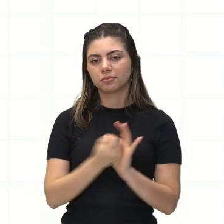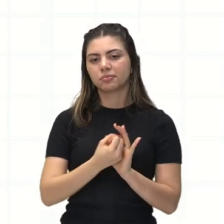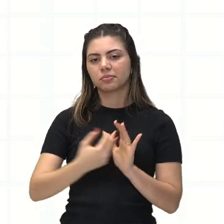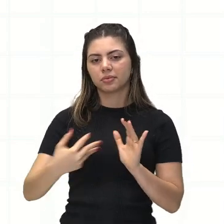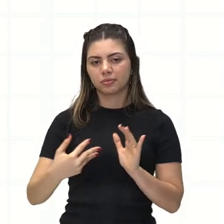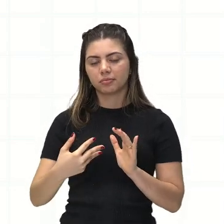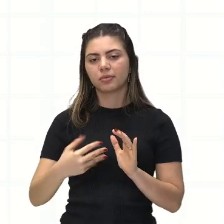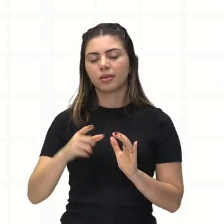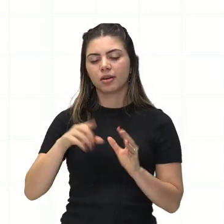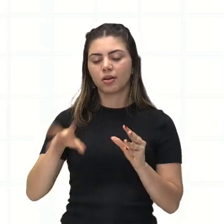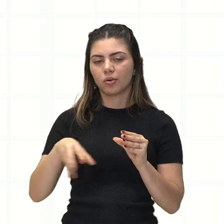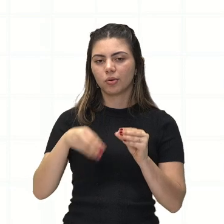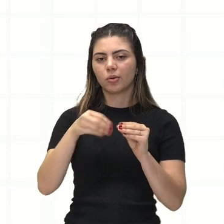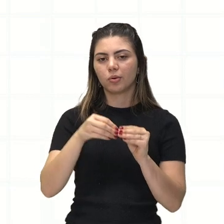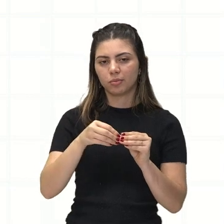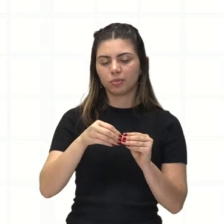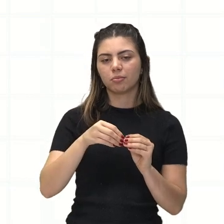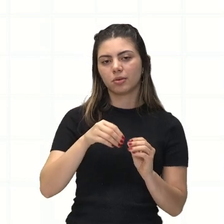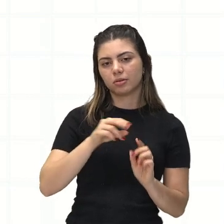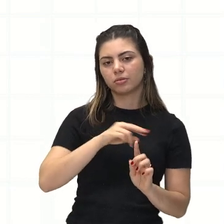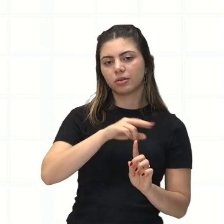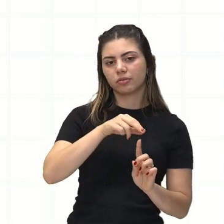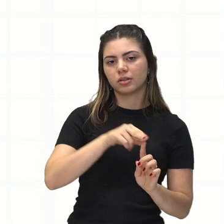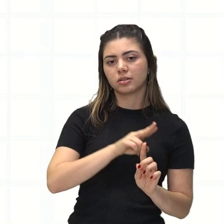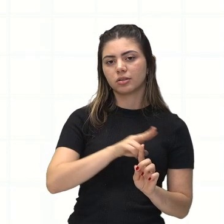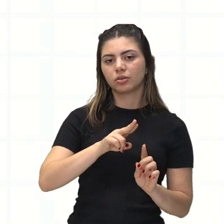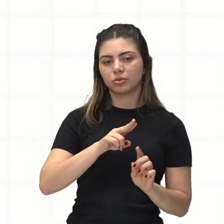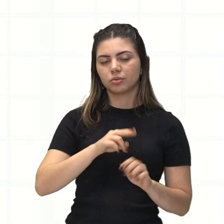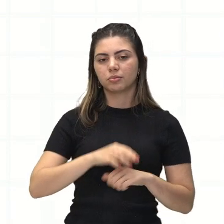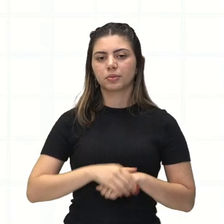de complemento nominal.